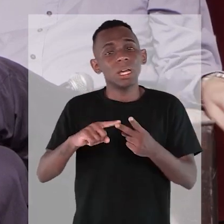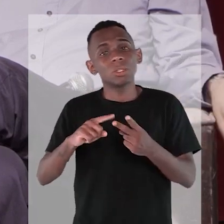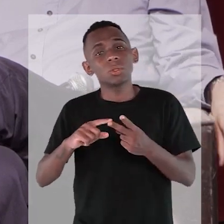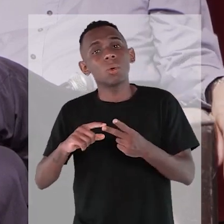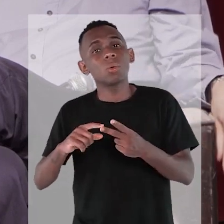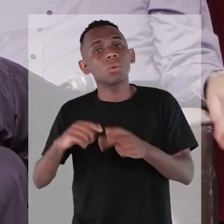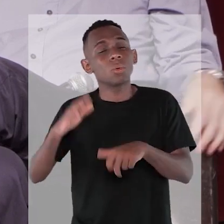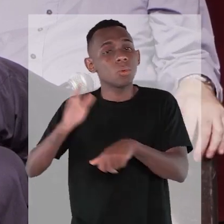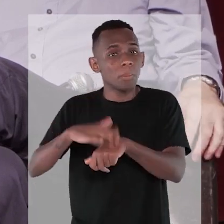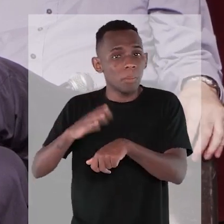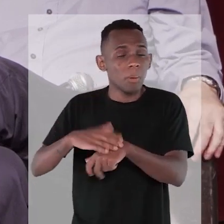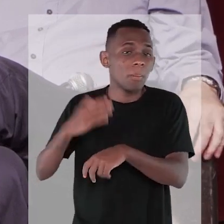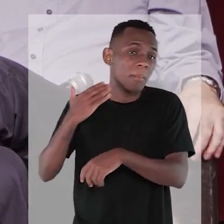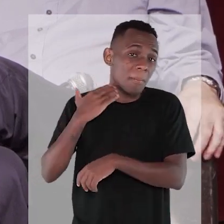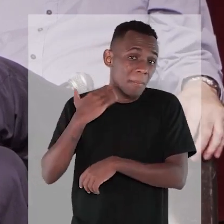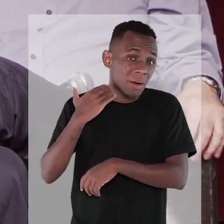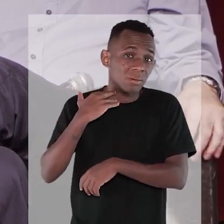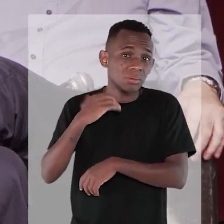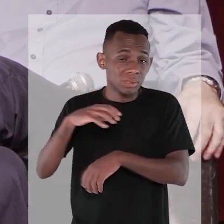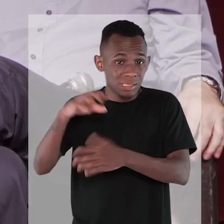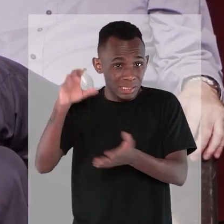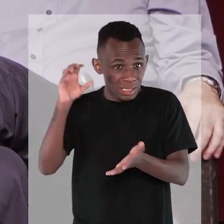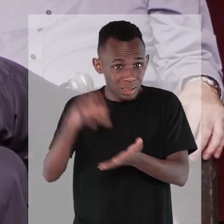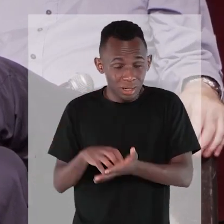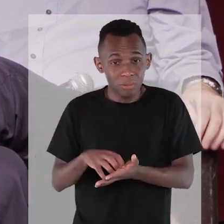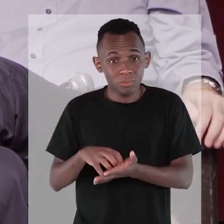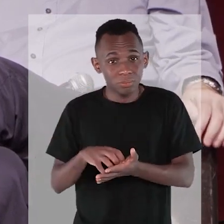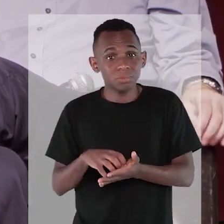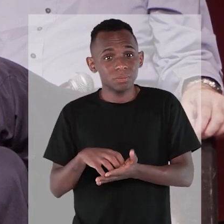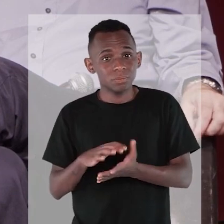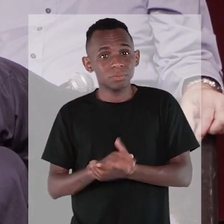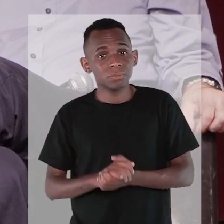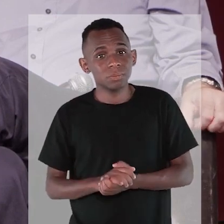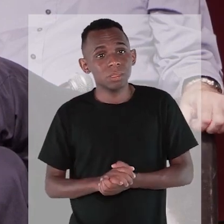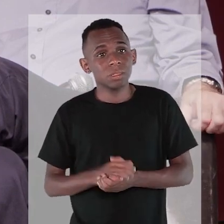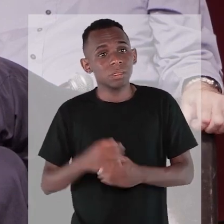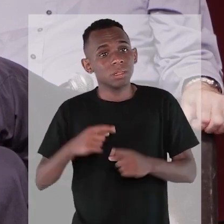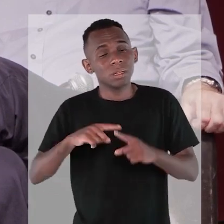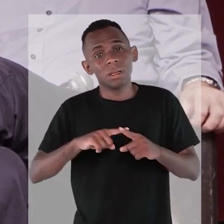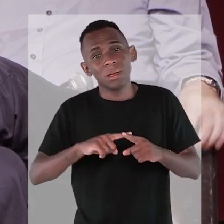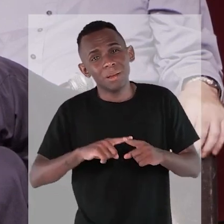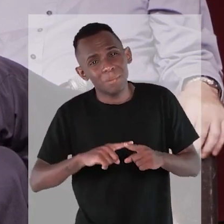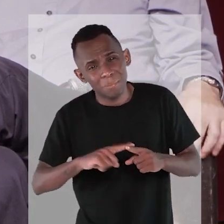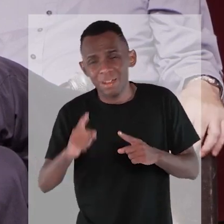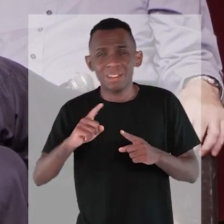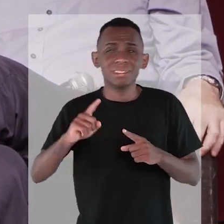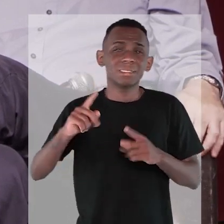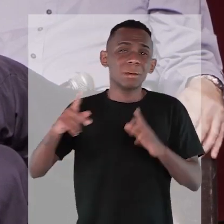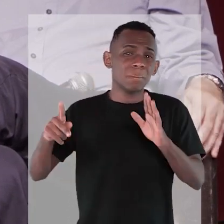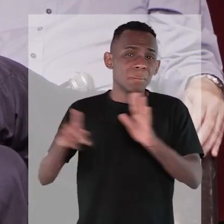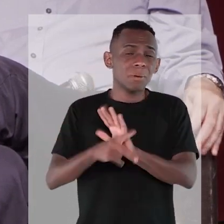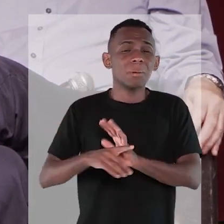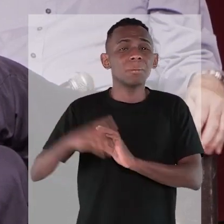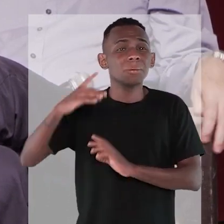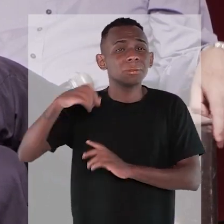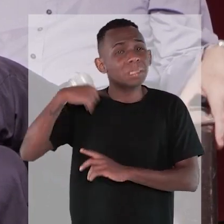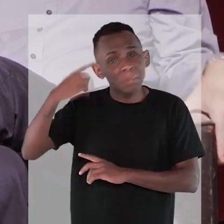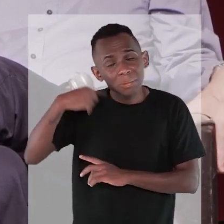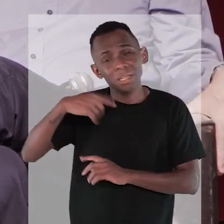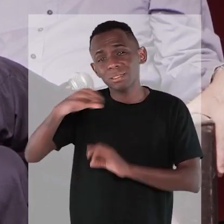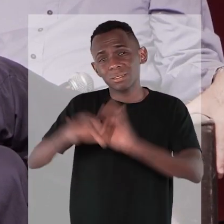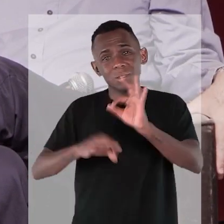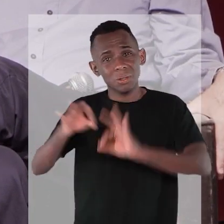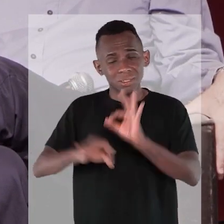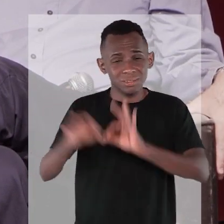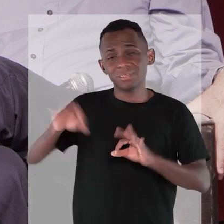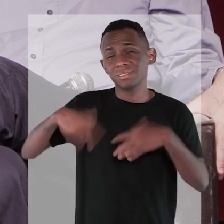assim, conquistas do governo dele, para um certo eleitorado mais liberal, mas também não foi ele, foi a Câmara de Deputados que conseguiu. Então, quer dizer, o